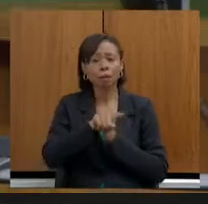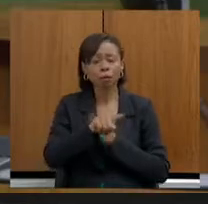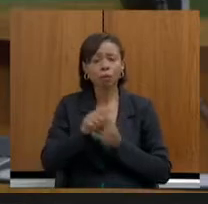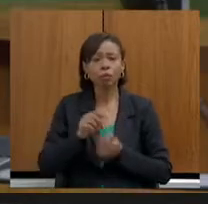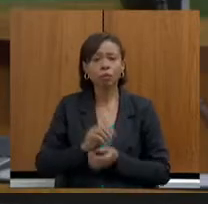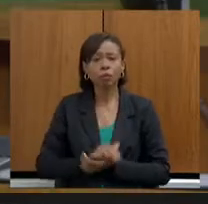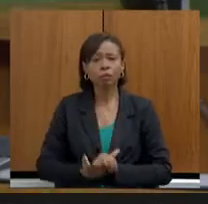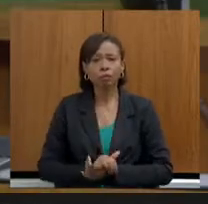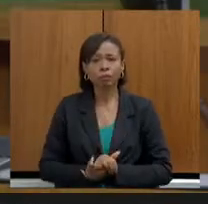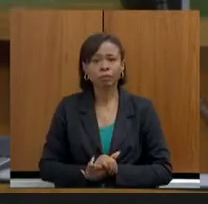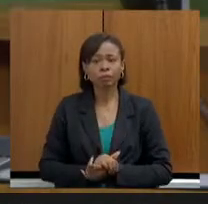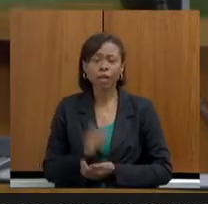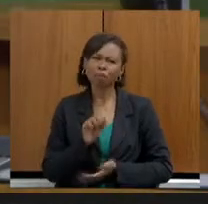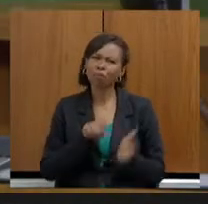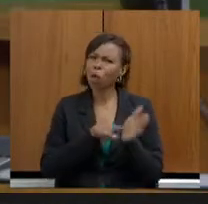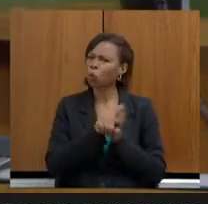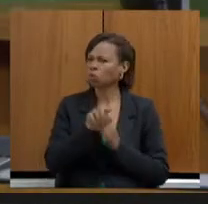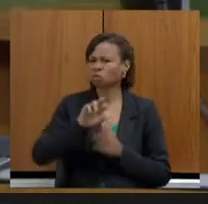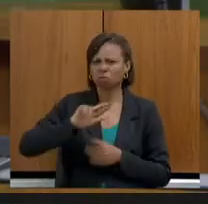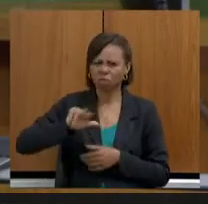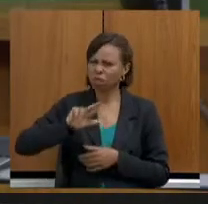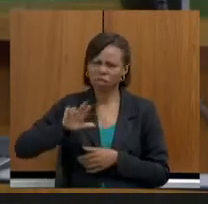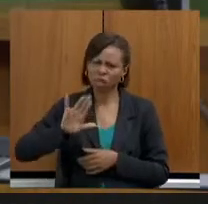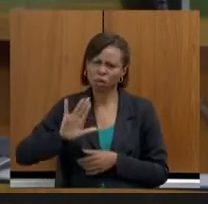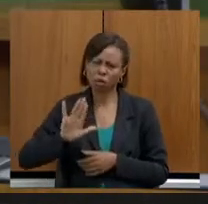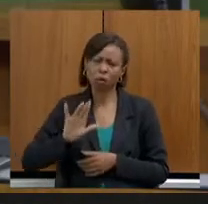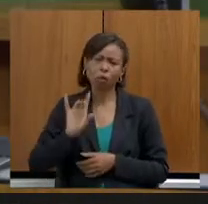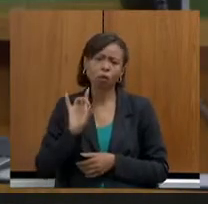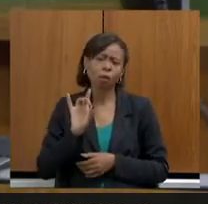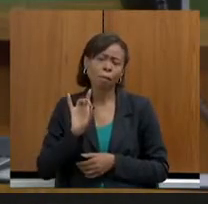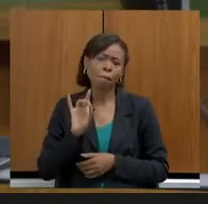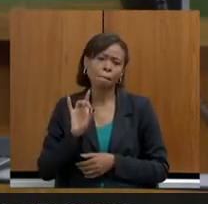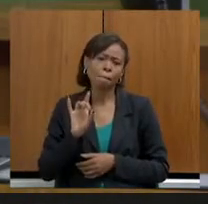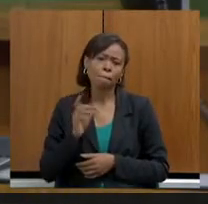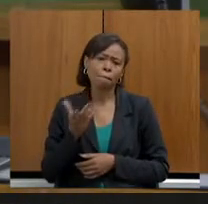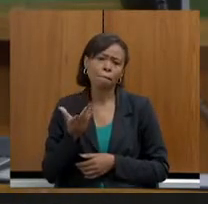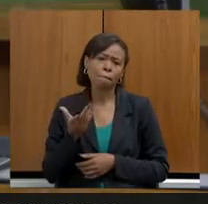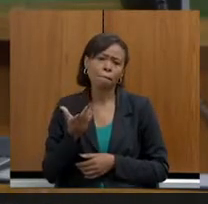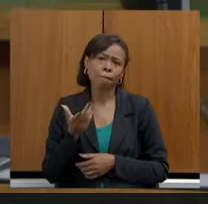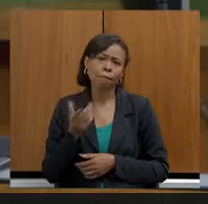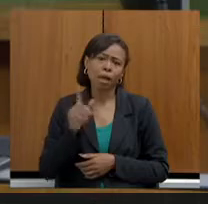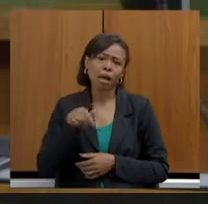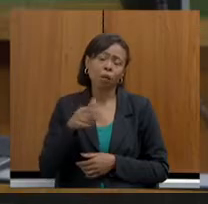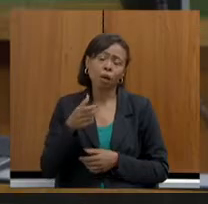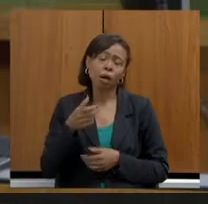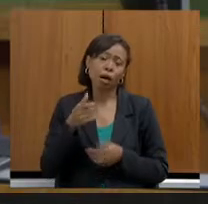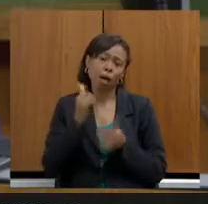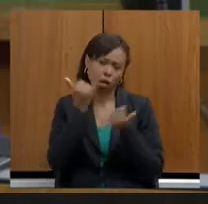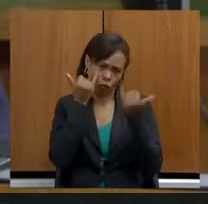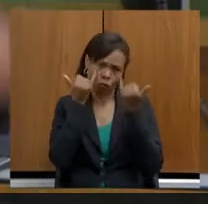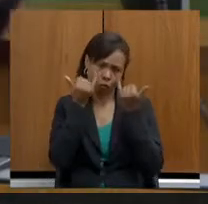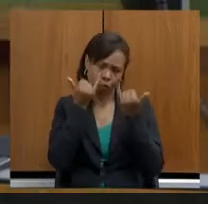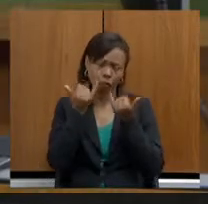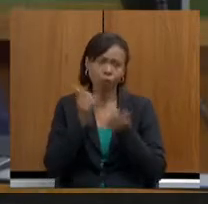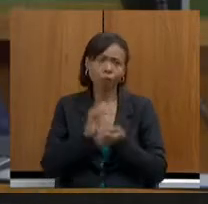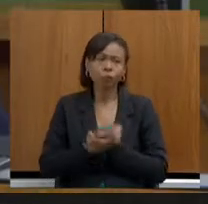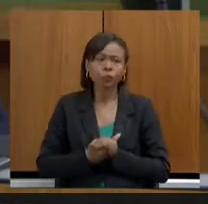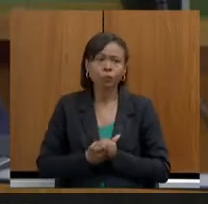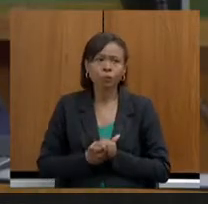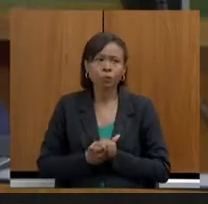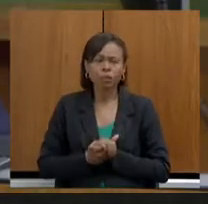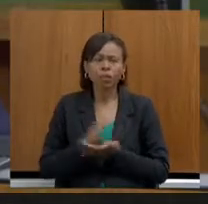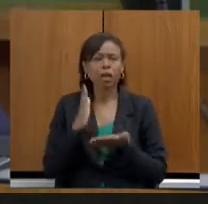queria deixar aqui na verdade nem é uma pergunta mas é o mais uma uma informação eu tenho